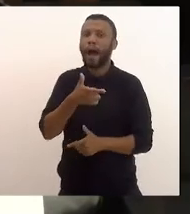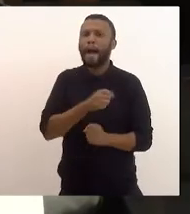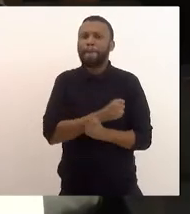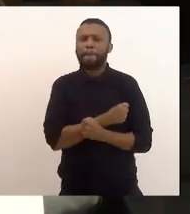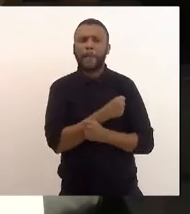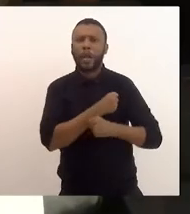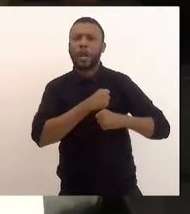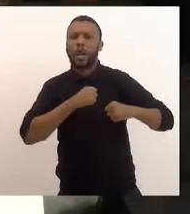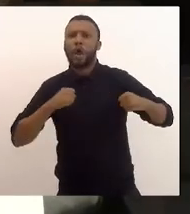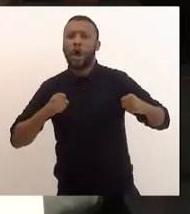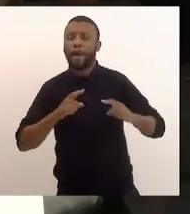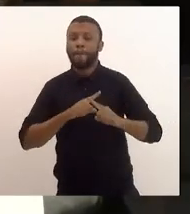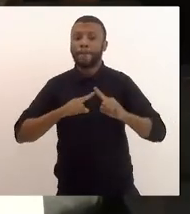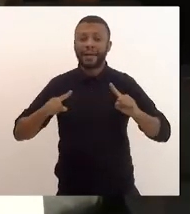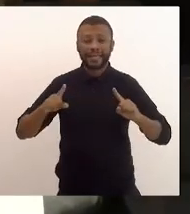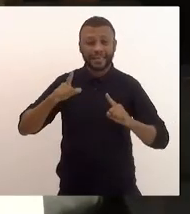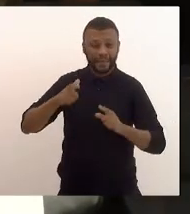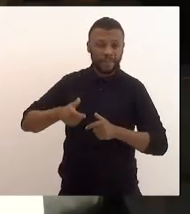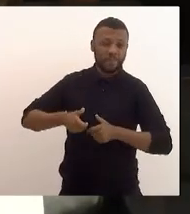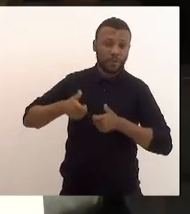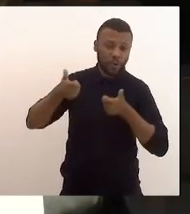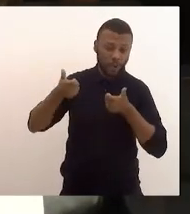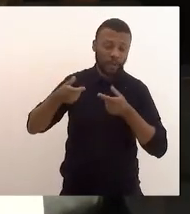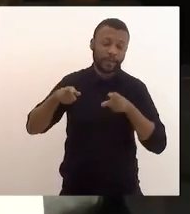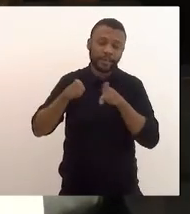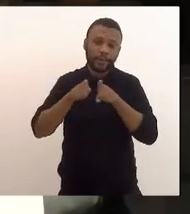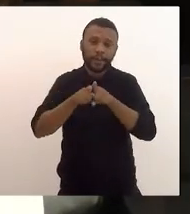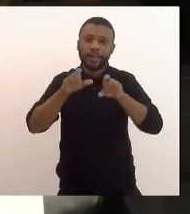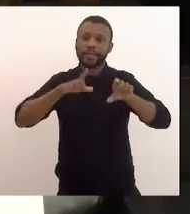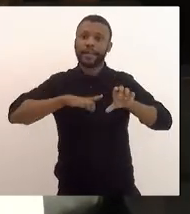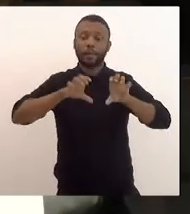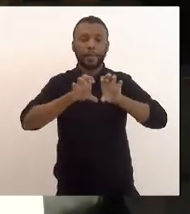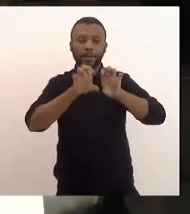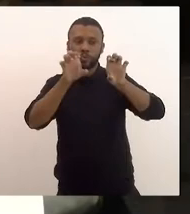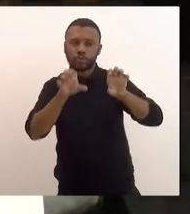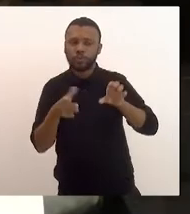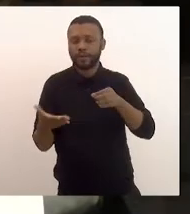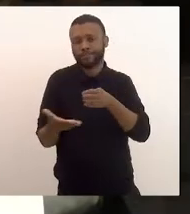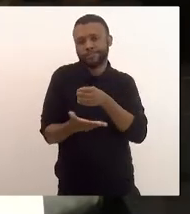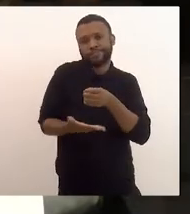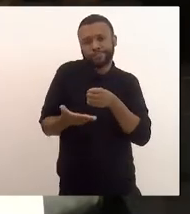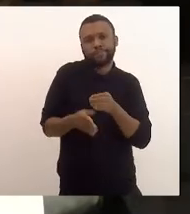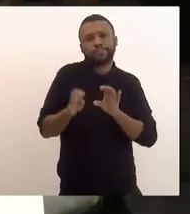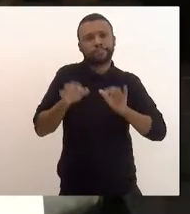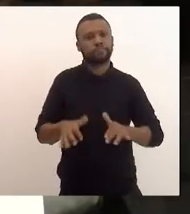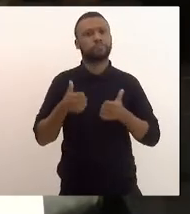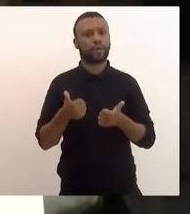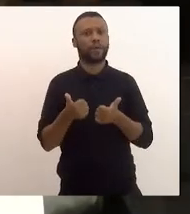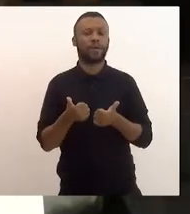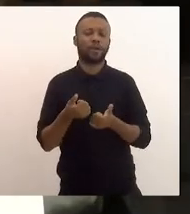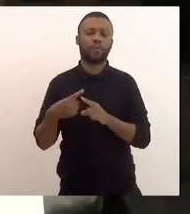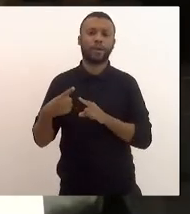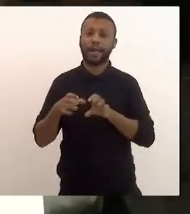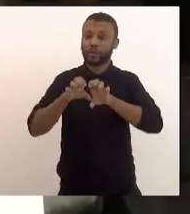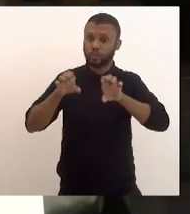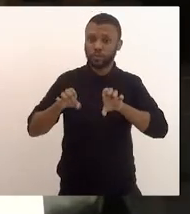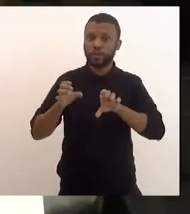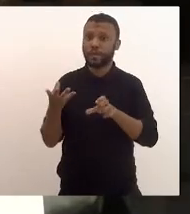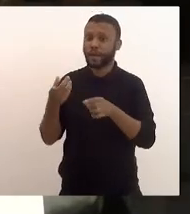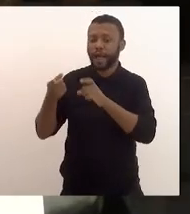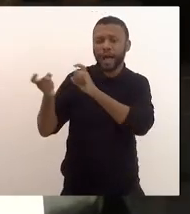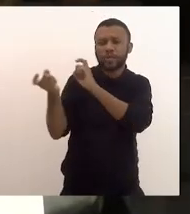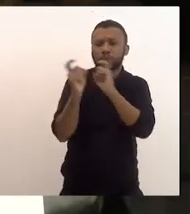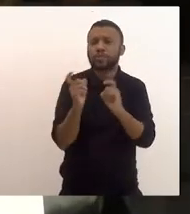mas é a mais bem estruturada e isso é muito importante porque essa estrutura ela passou por aqui por essa